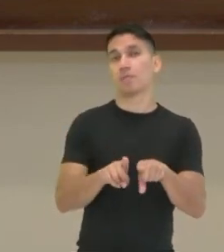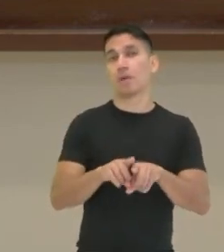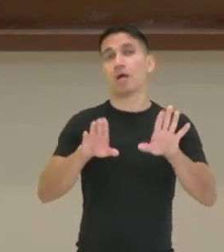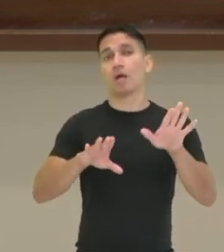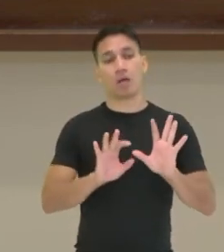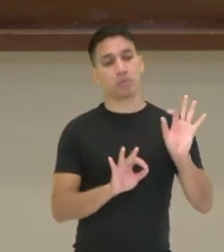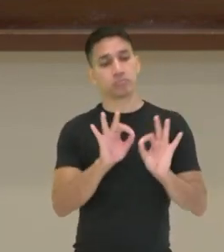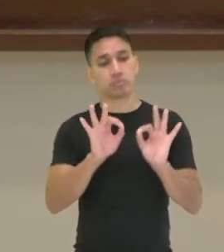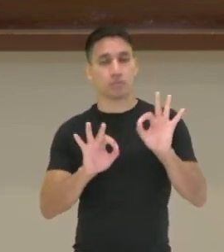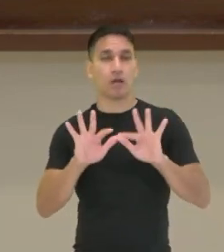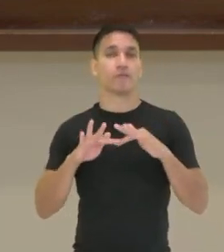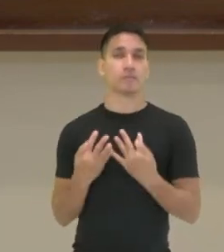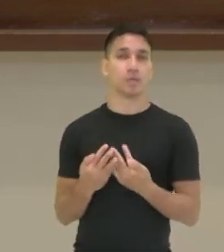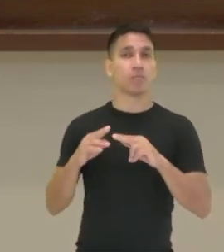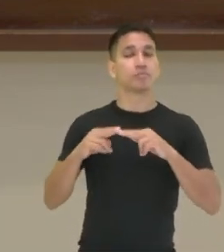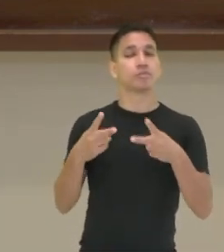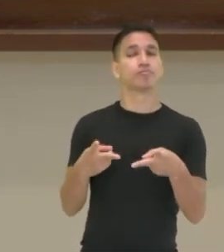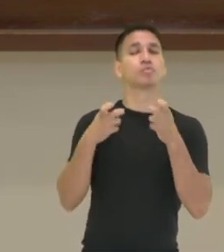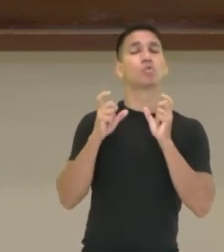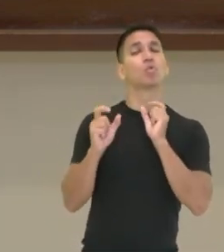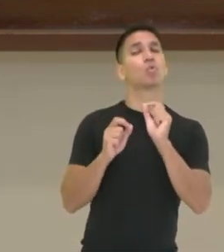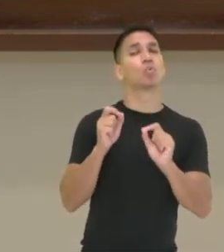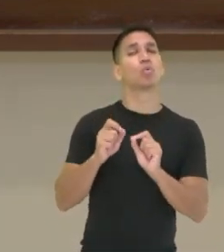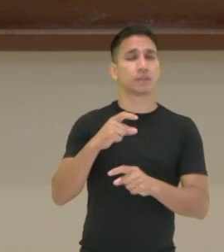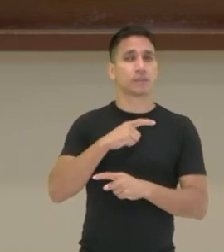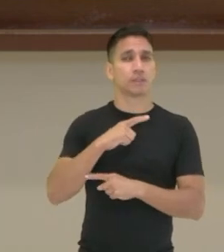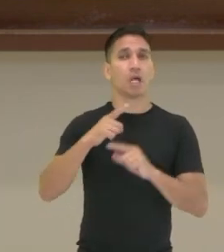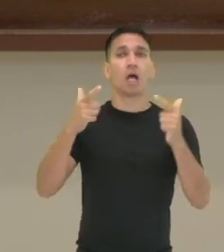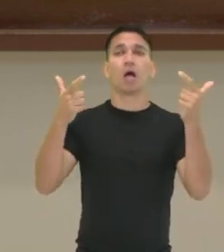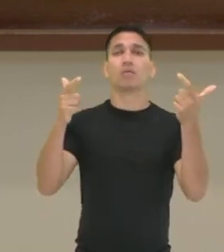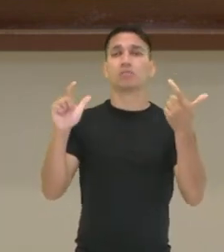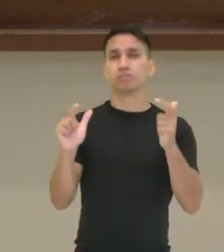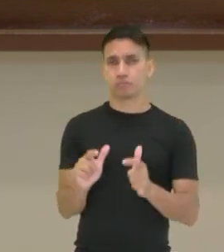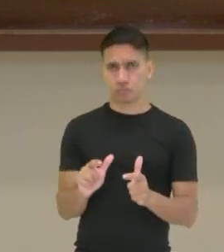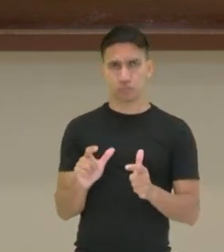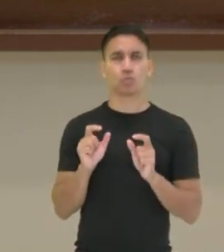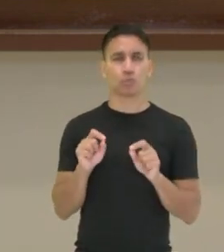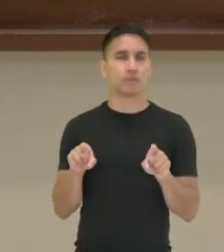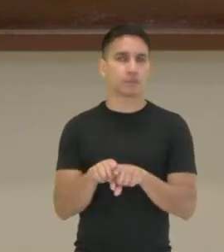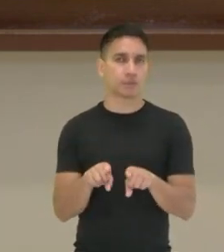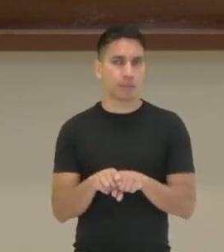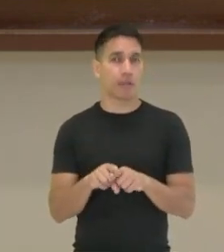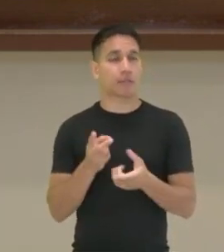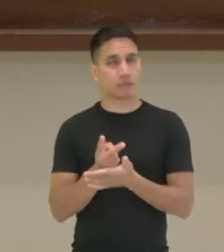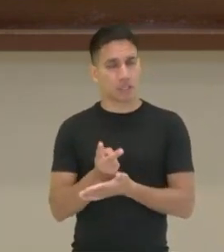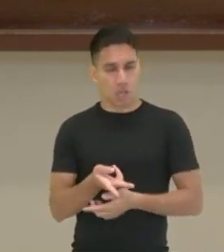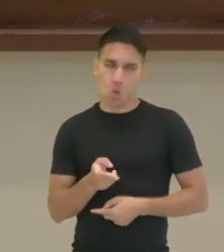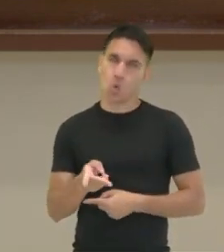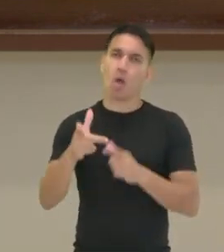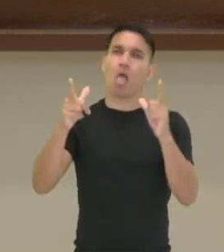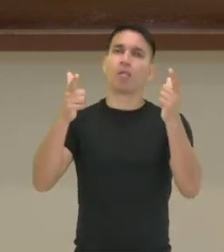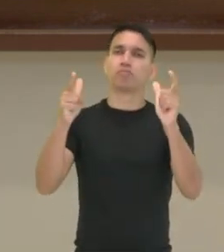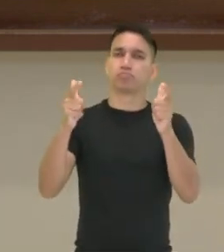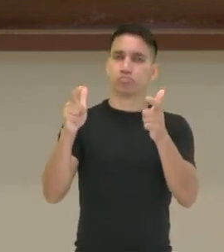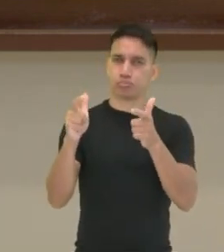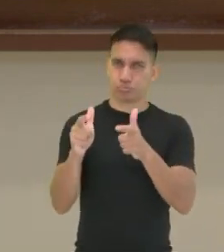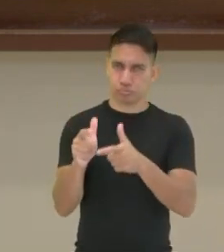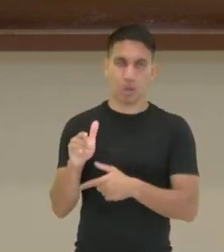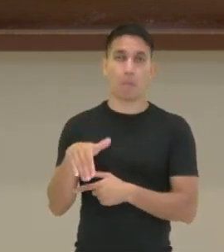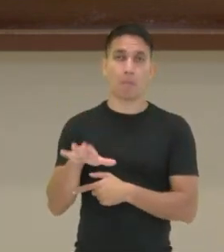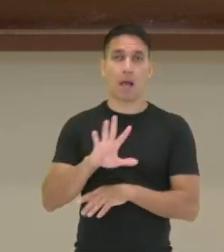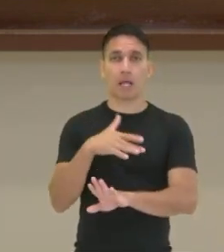familiar. Por isso que a gente vê as taxas caindo e a tendência é de que elas diminuam ainda mais